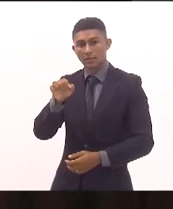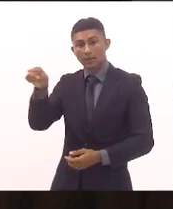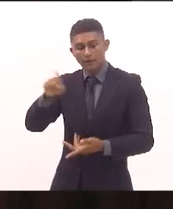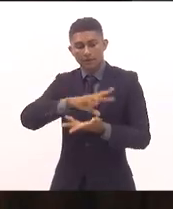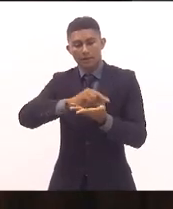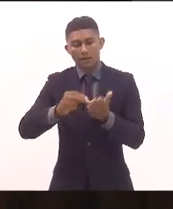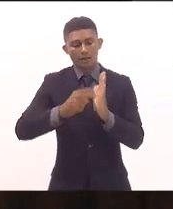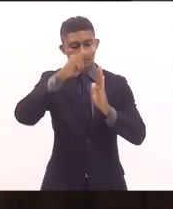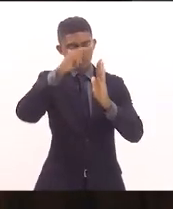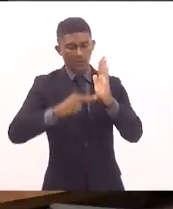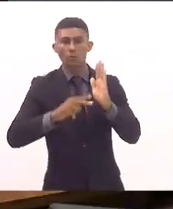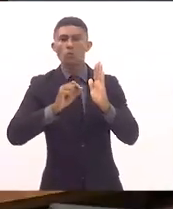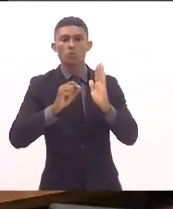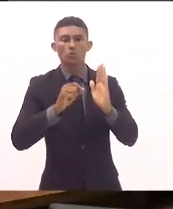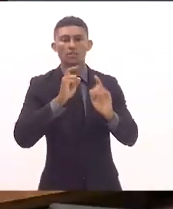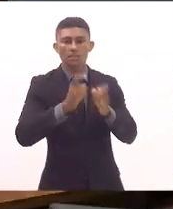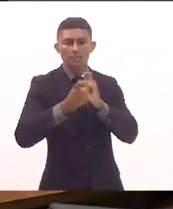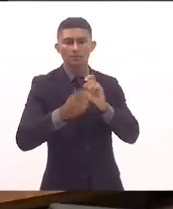ata da sessão anterior.